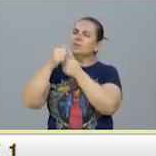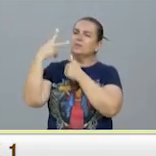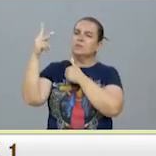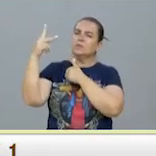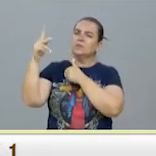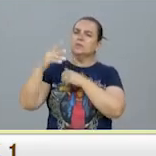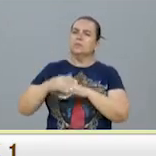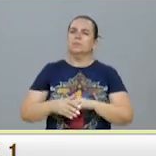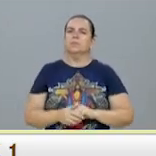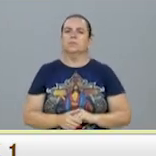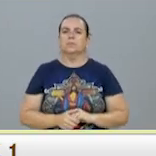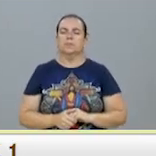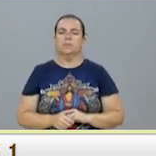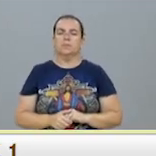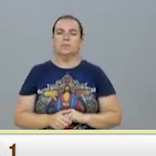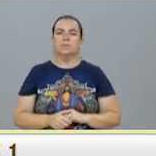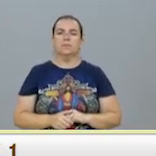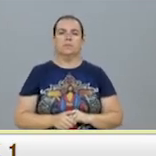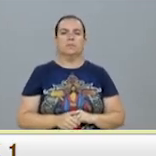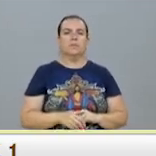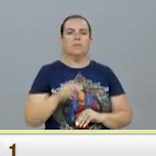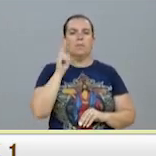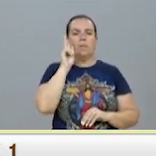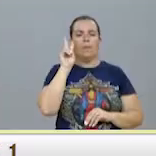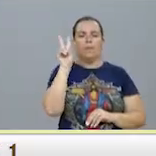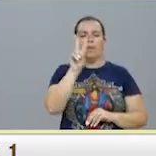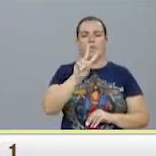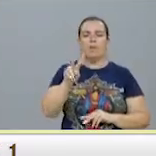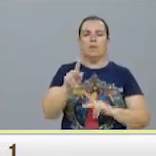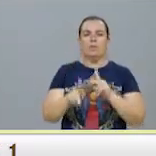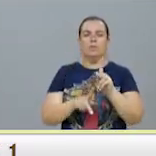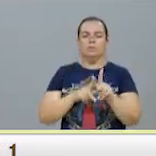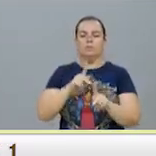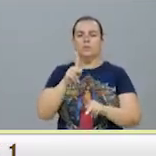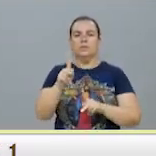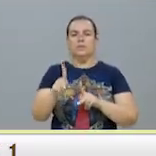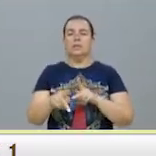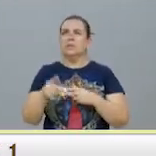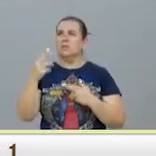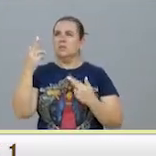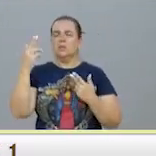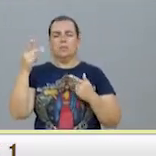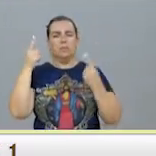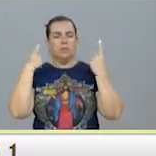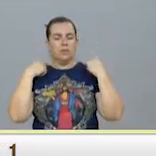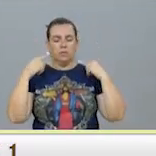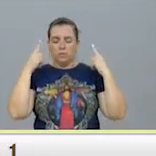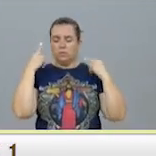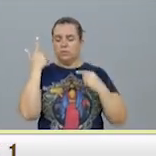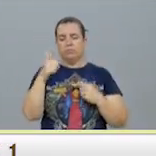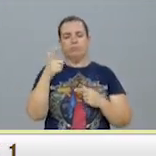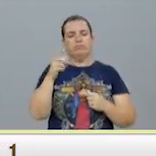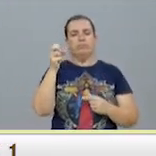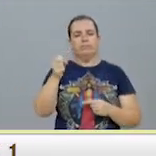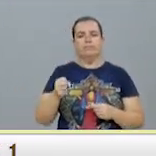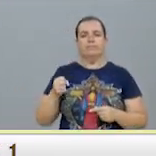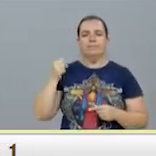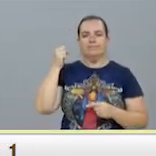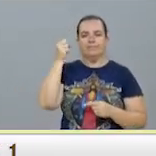Ao olhar a multidão, como ovelha sem